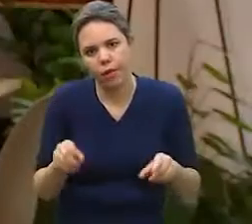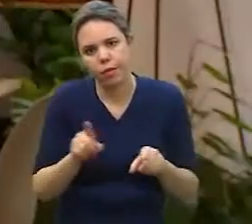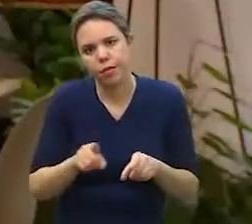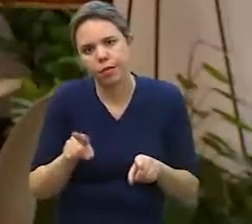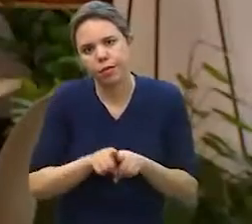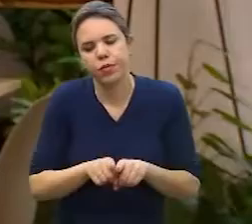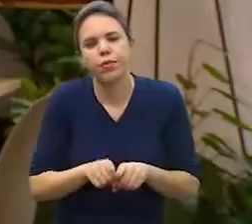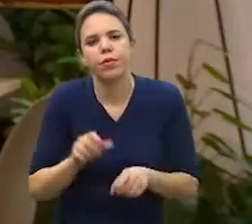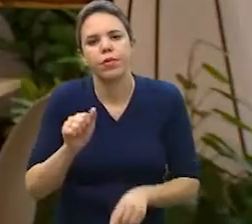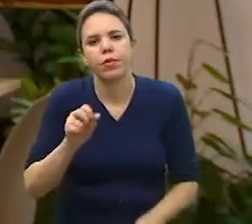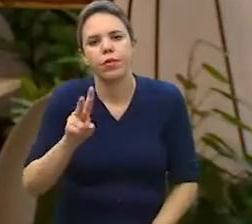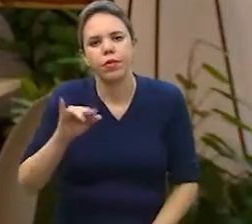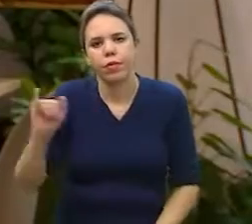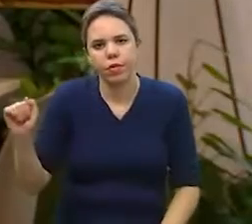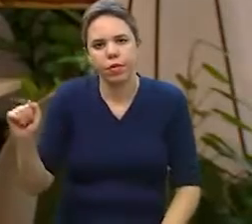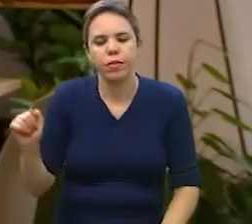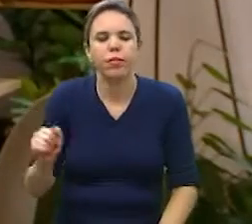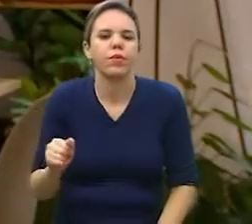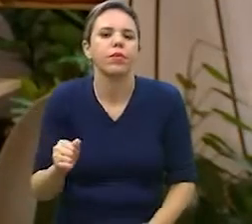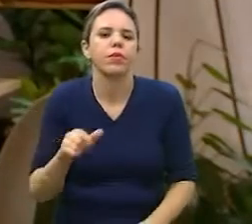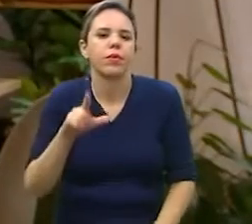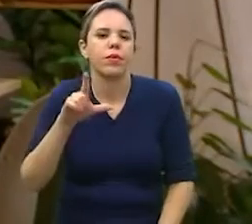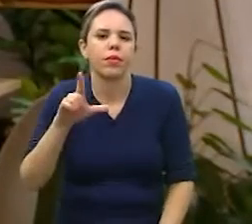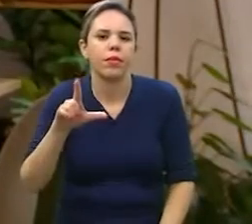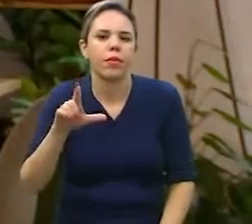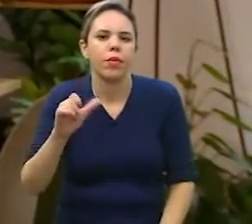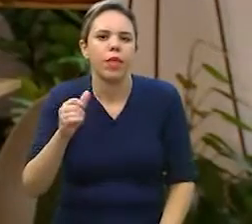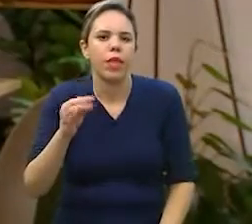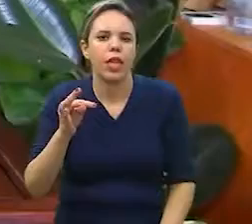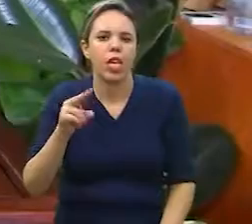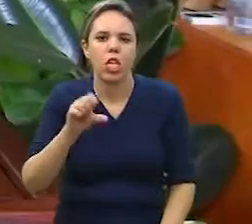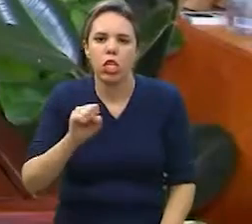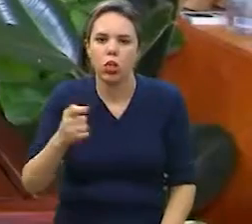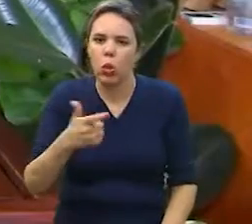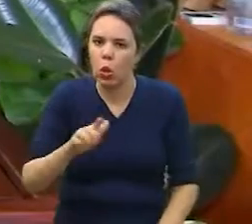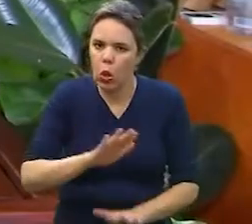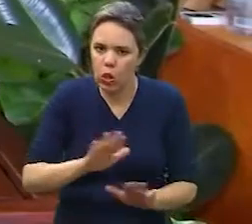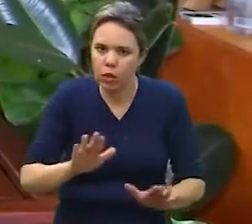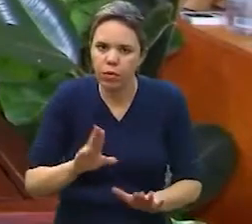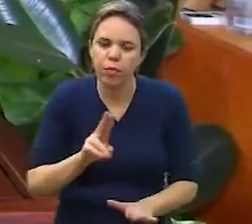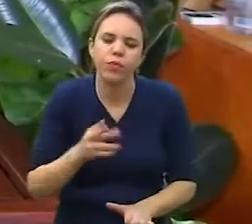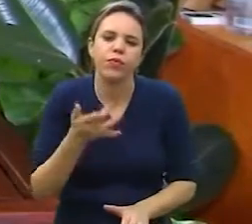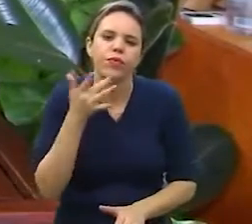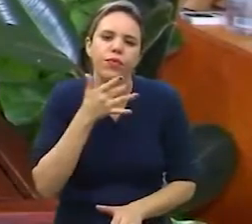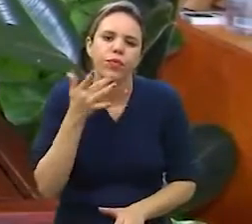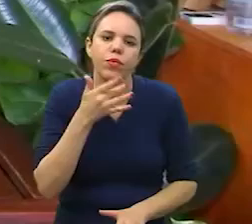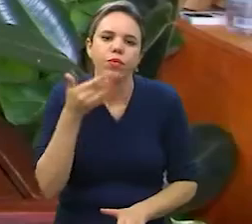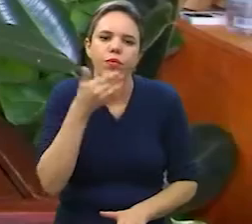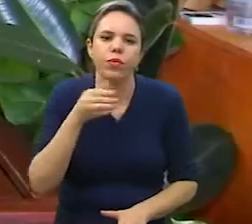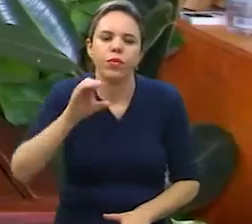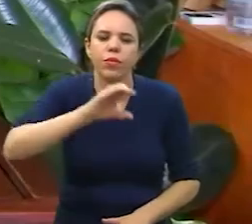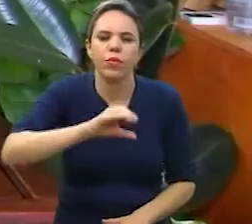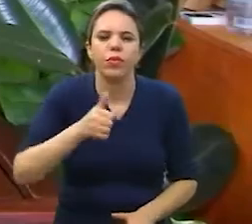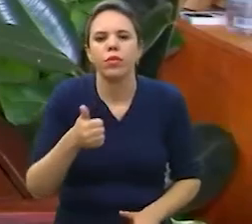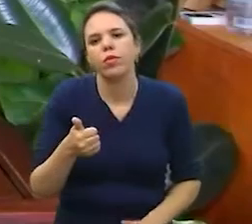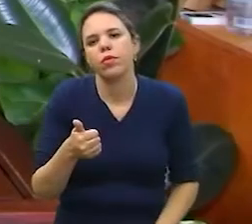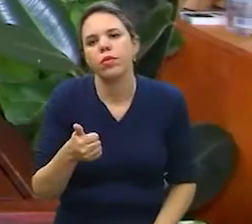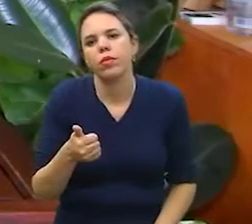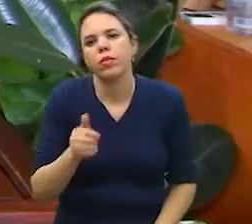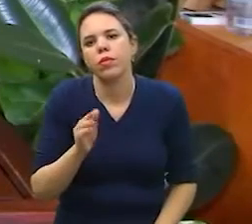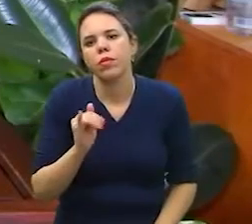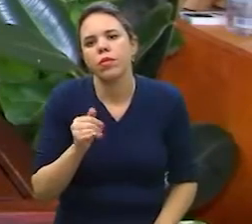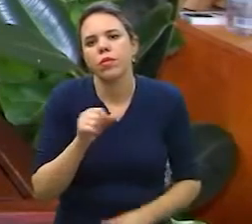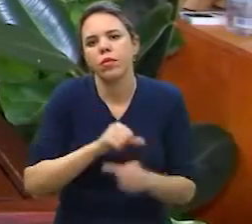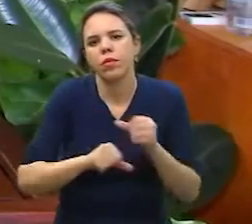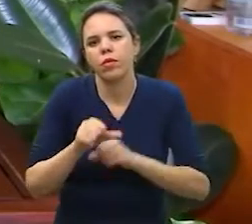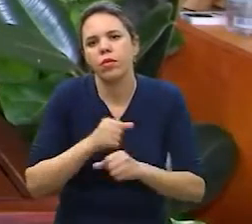usar o de aveia, pode usar sem lactose, também vai ficar muito gostoso. E leite condensado? Gente, tudo bem, eu já